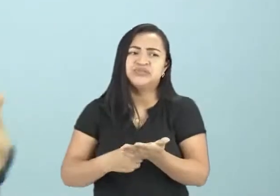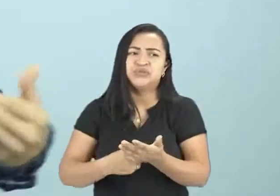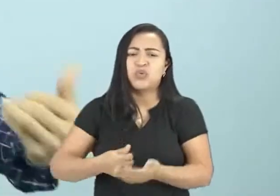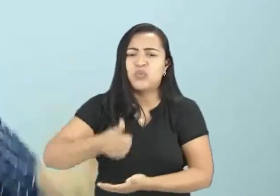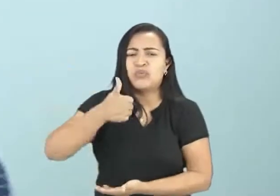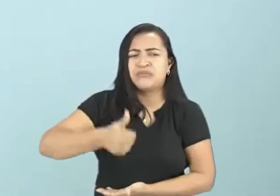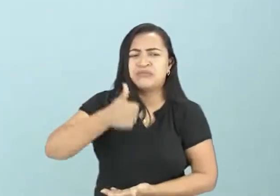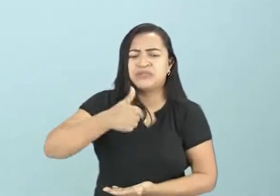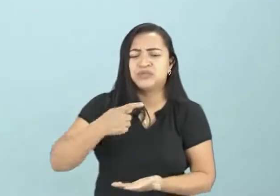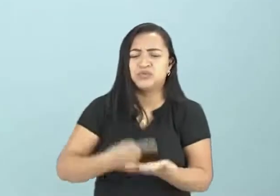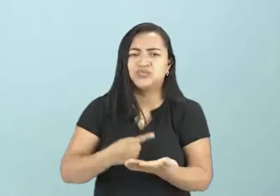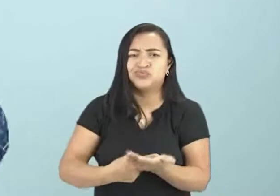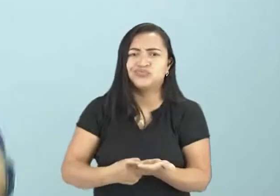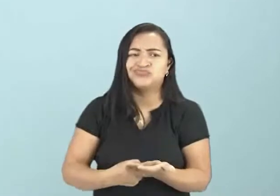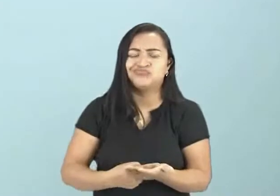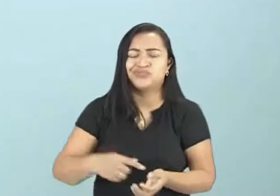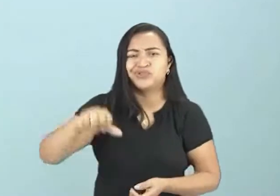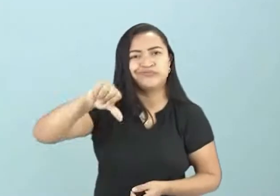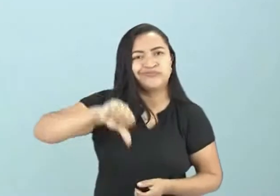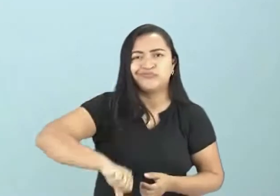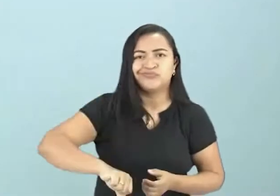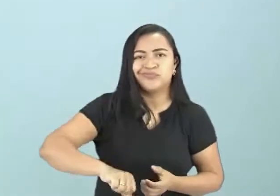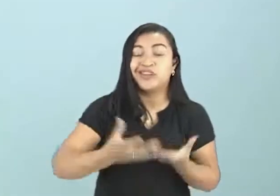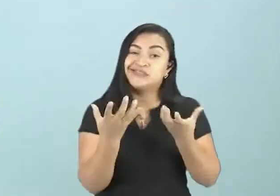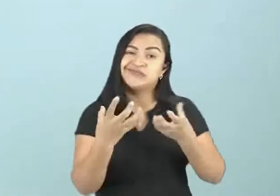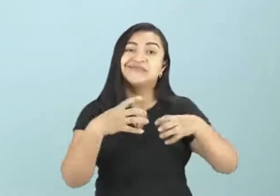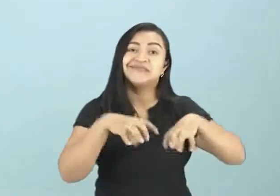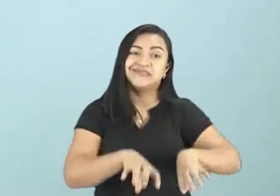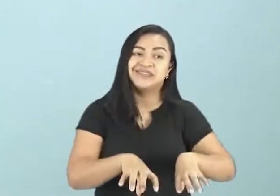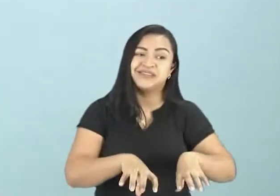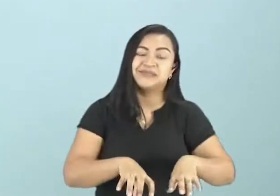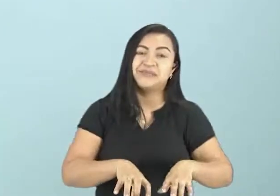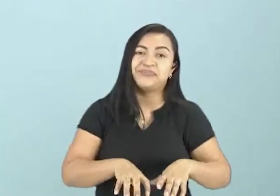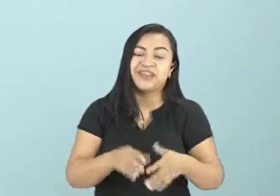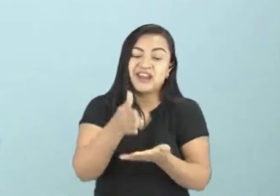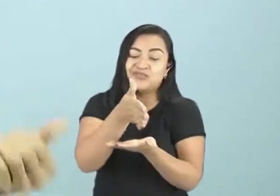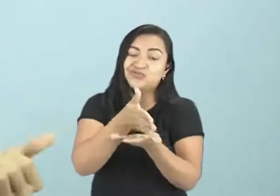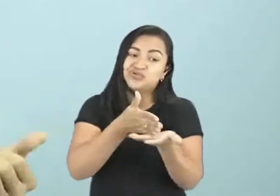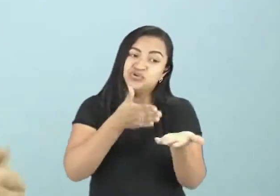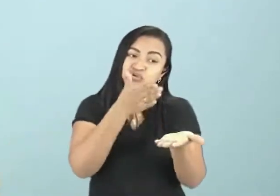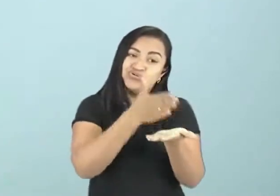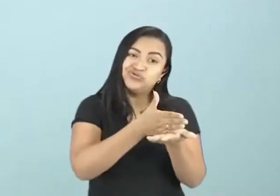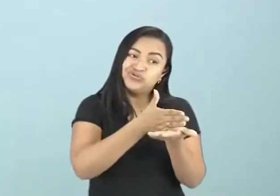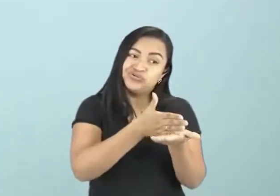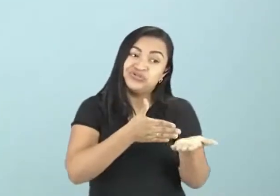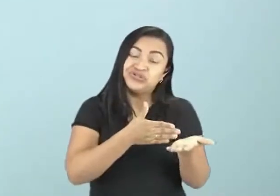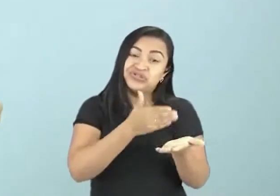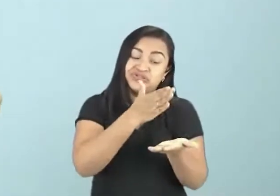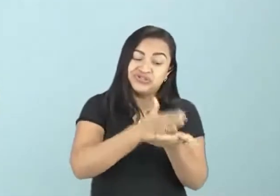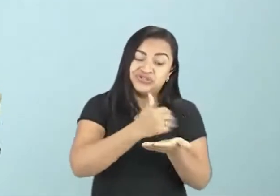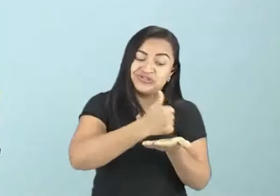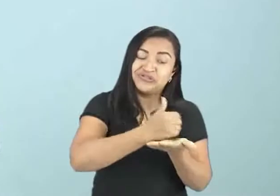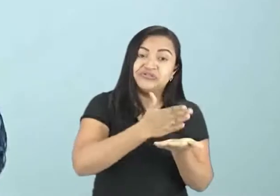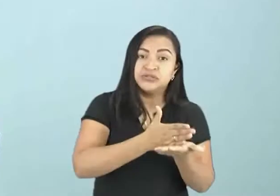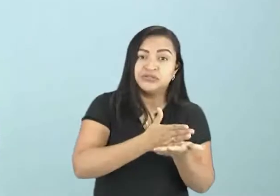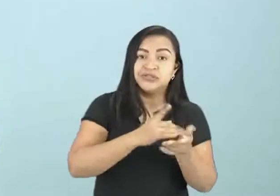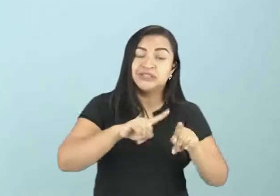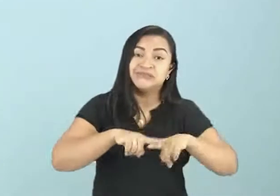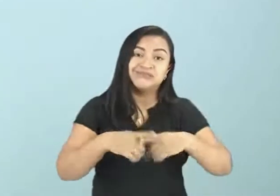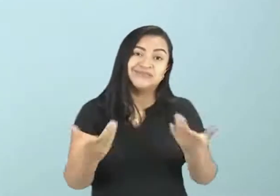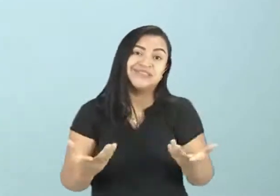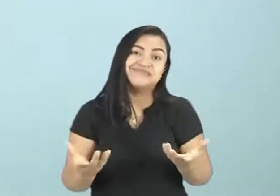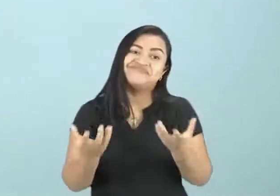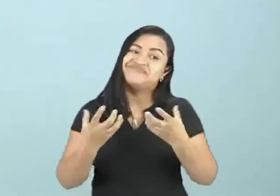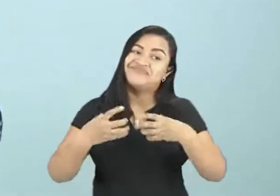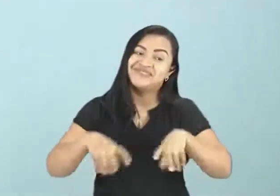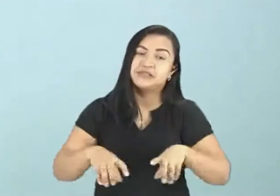países árabes, foi negado pelos palestinos, era de divisão, pelo menos. Mas o que acontece é que esse povo palestino